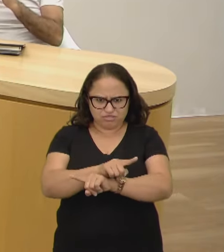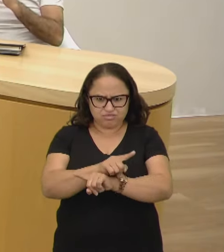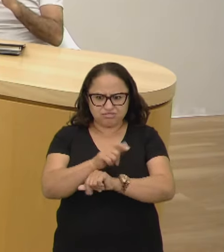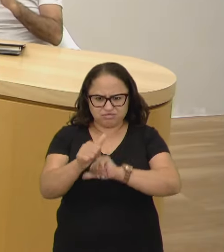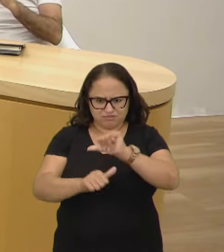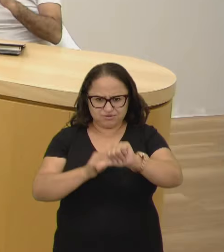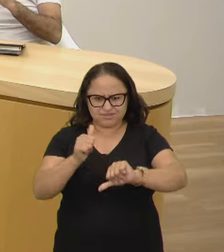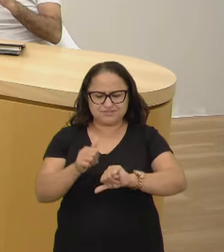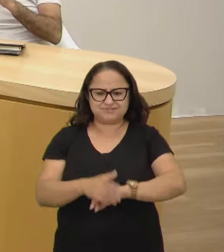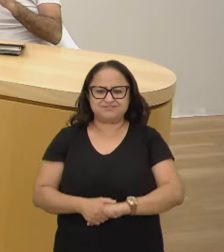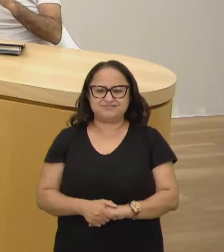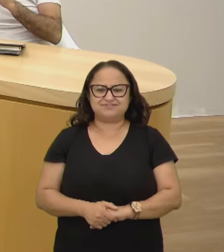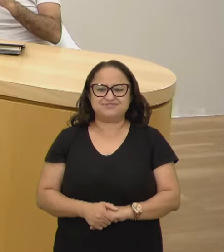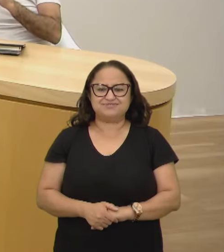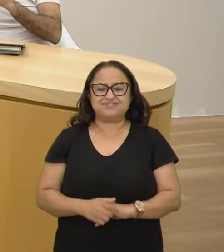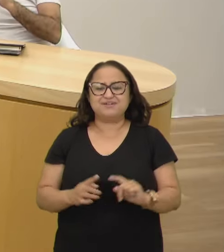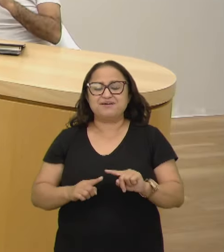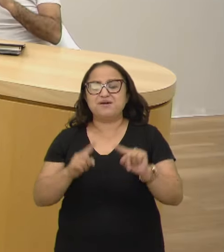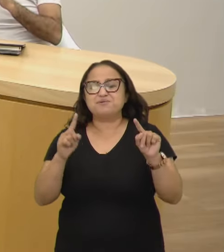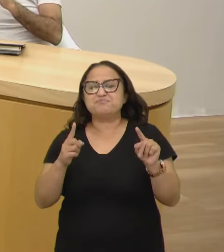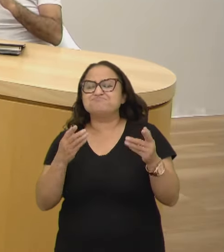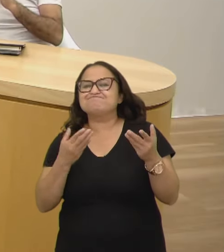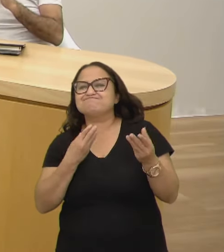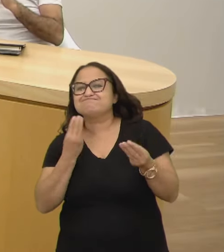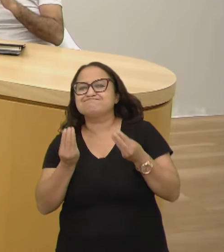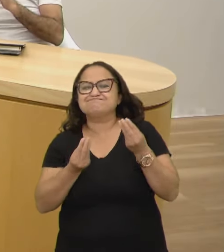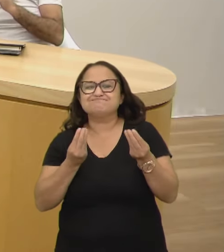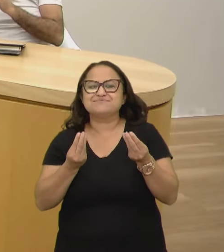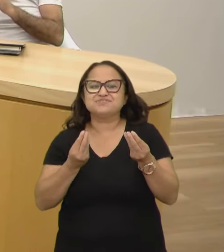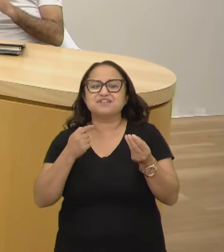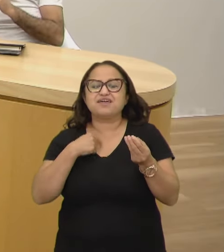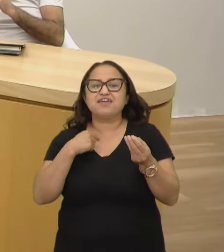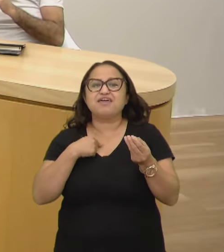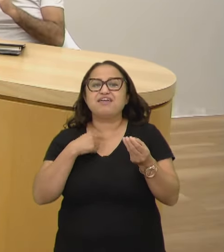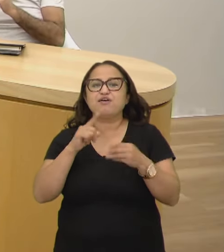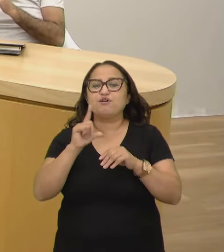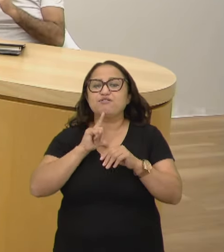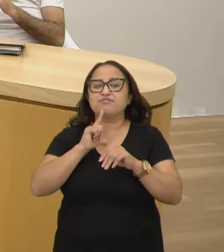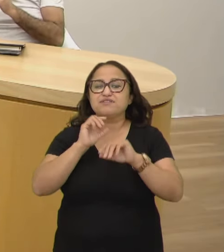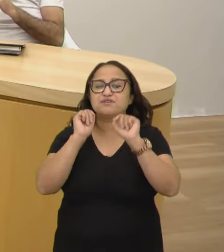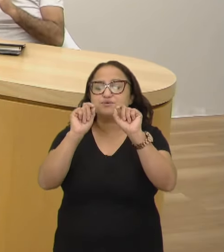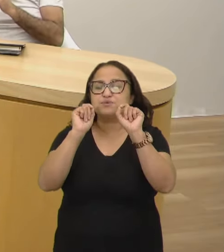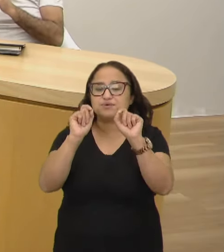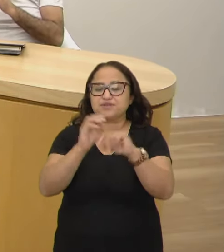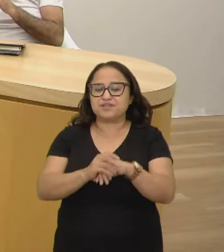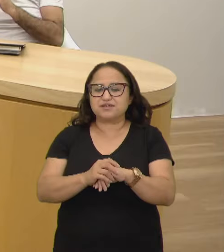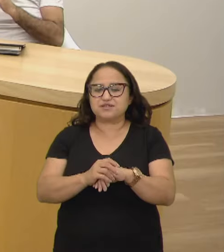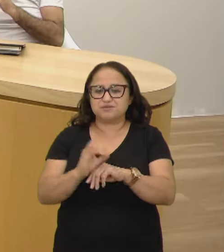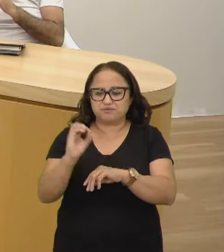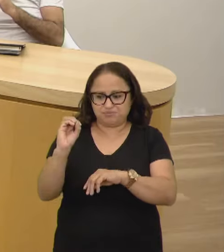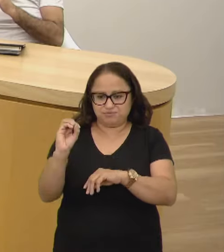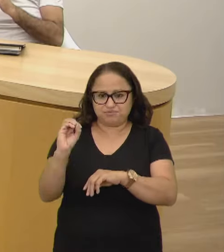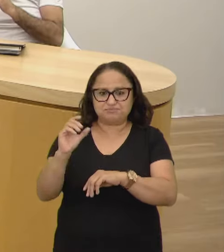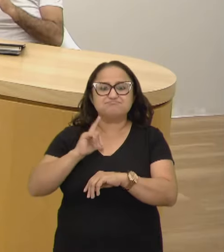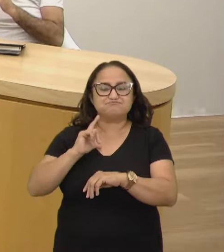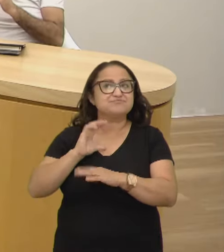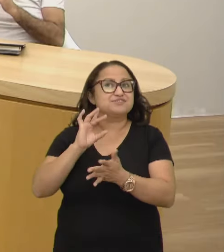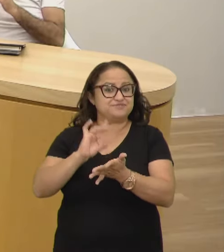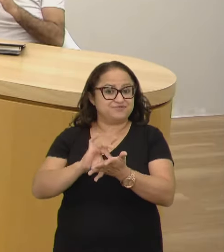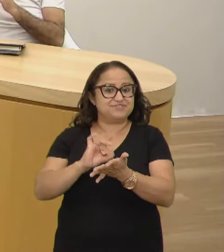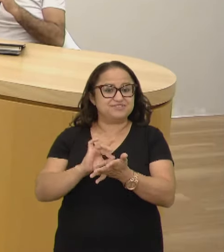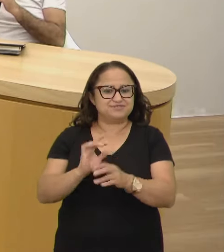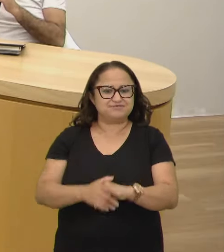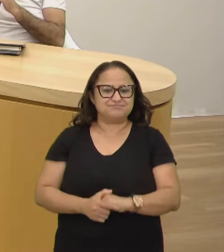aí. Só que aí vamos supor que eu tenho bolinha de gude. E eu tenho realmente uma bolinha de gude.